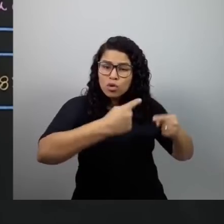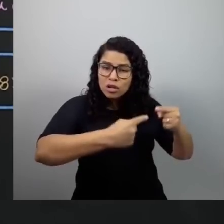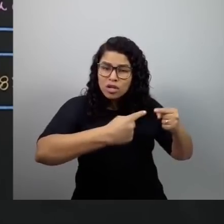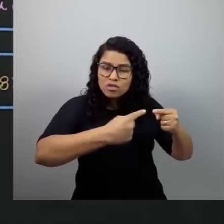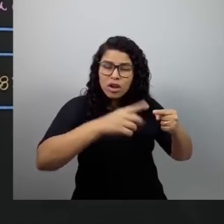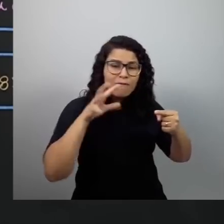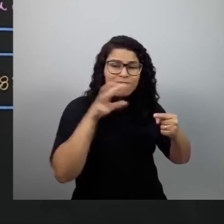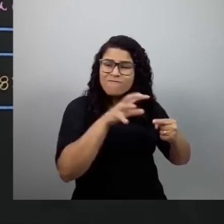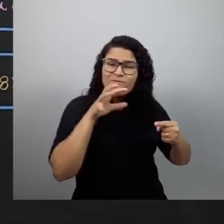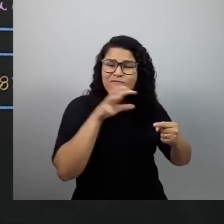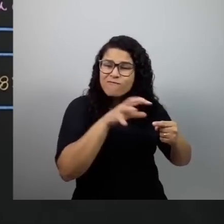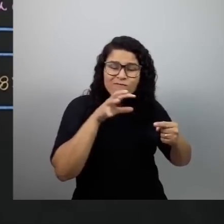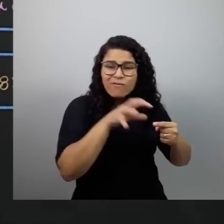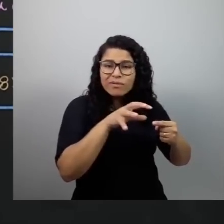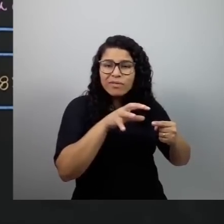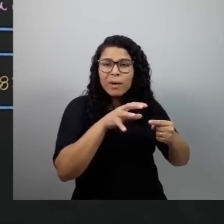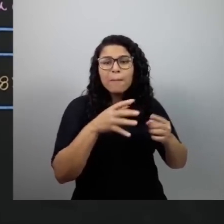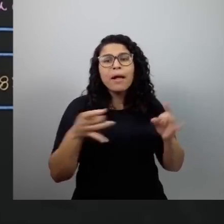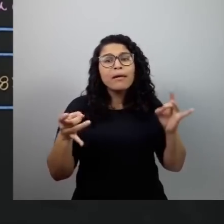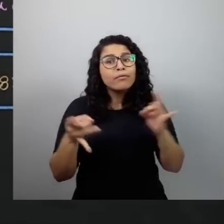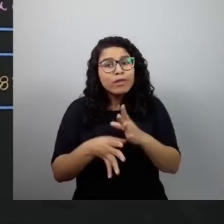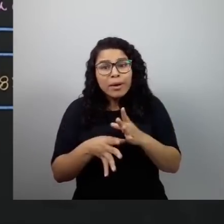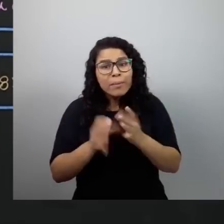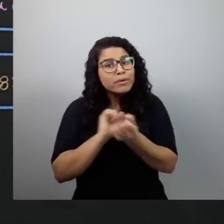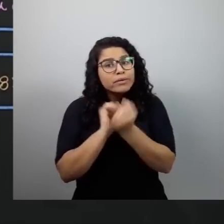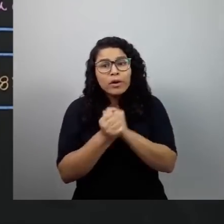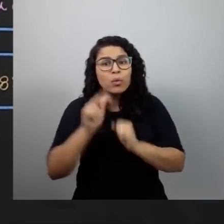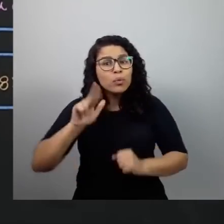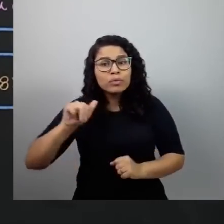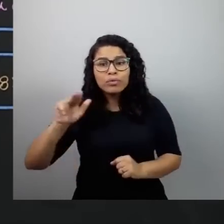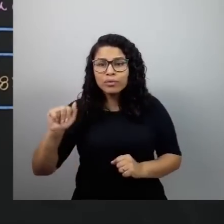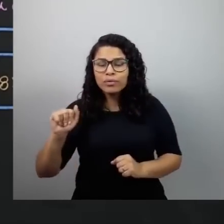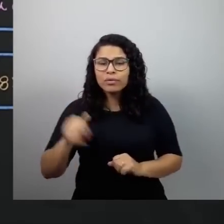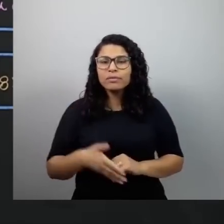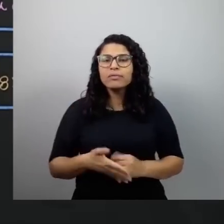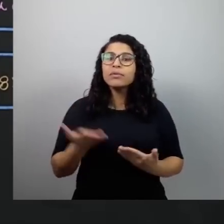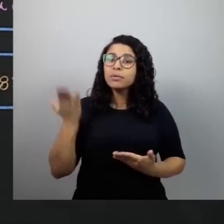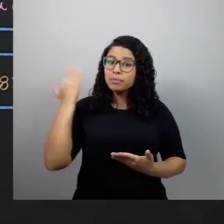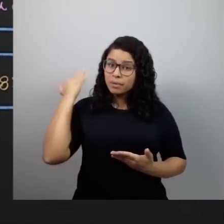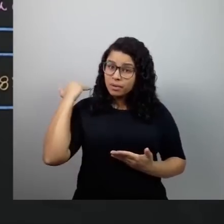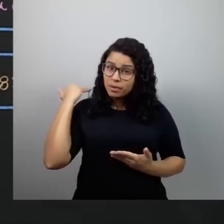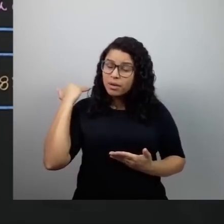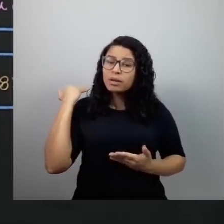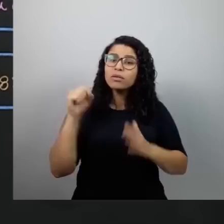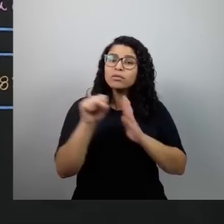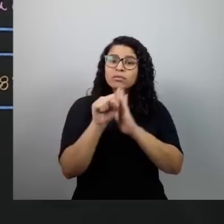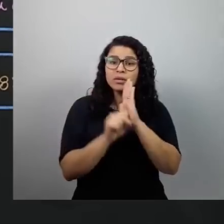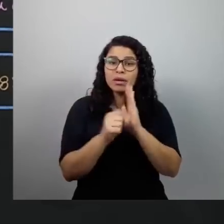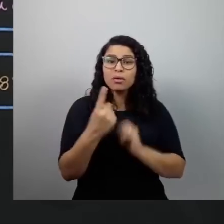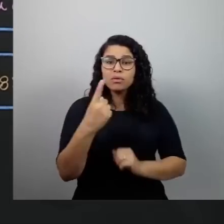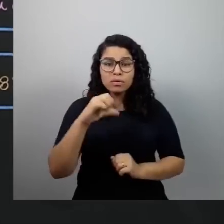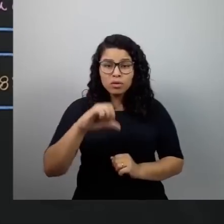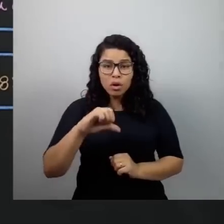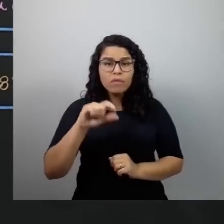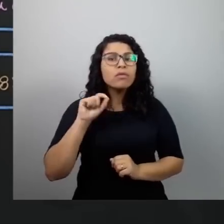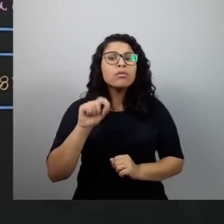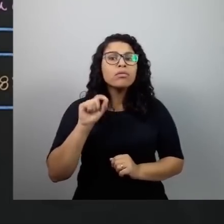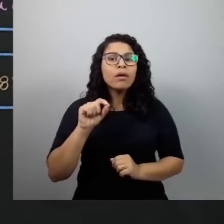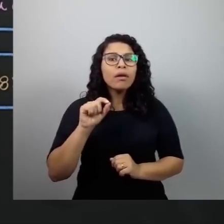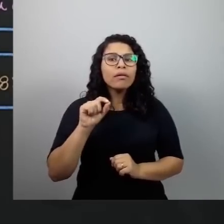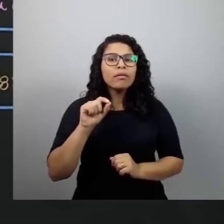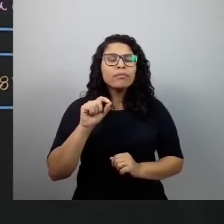política para que a escravidão não acabasse. Se a gente se lembrar, no século XIX, quem movimentava a economia do